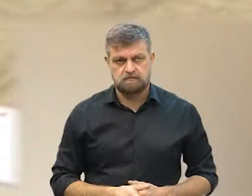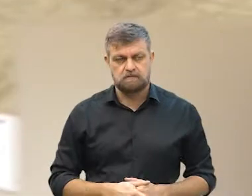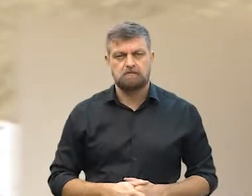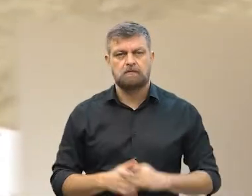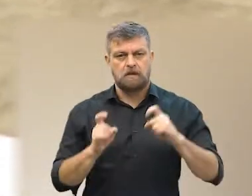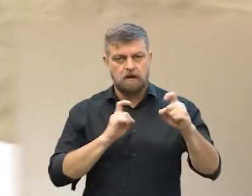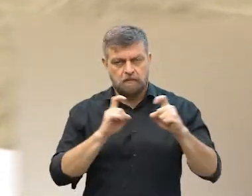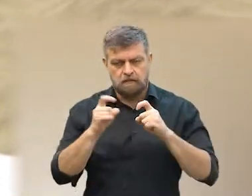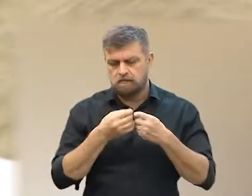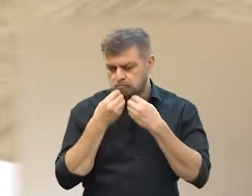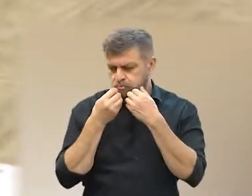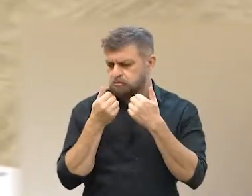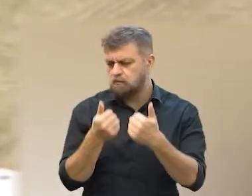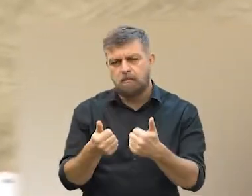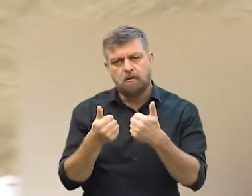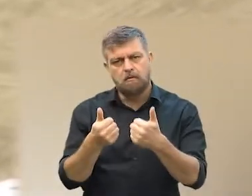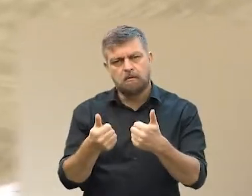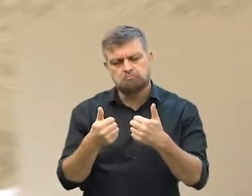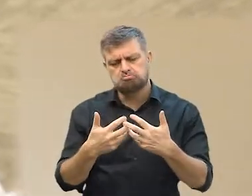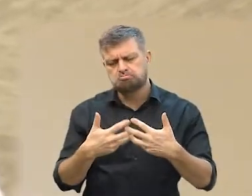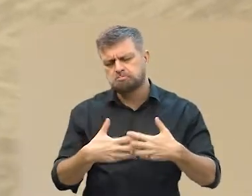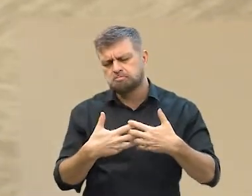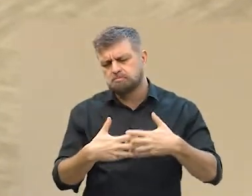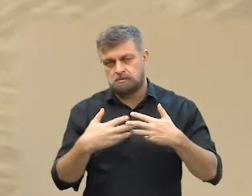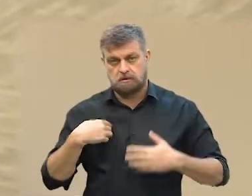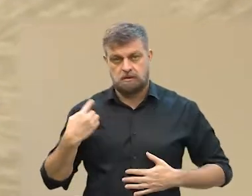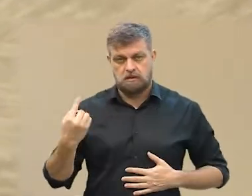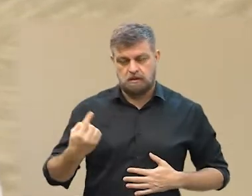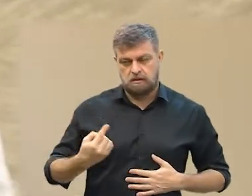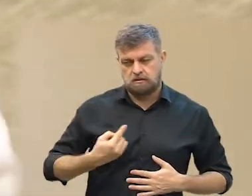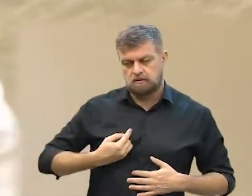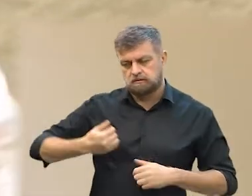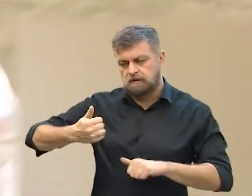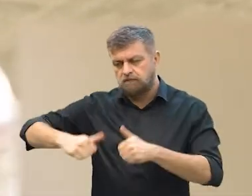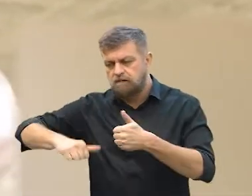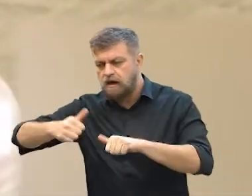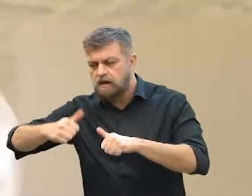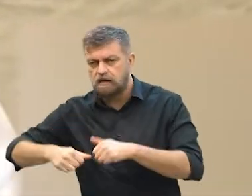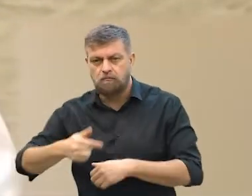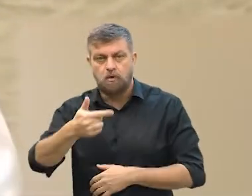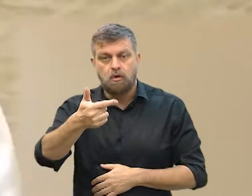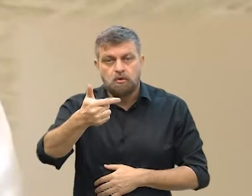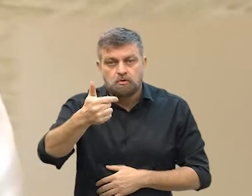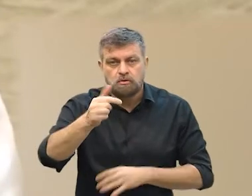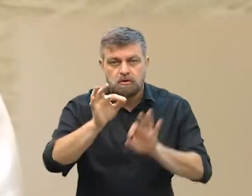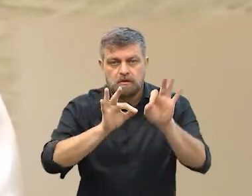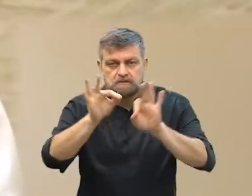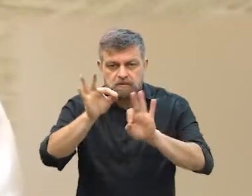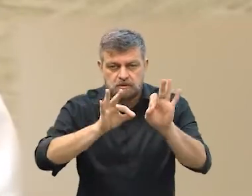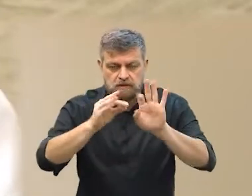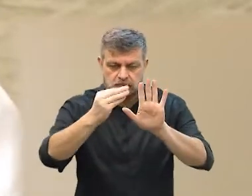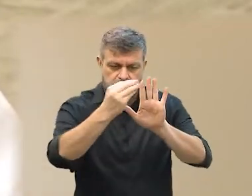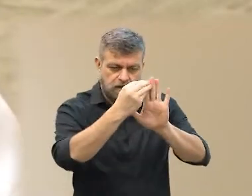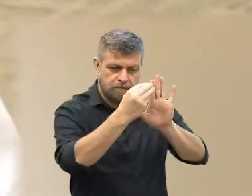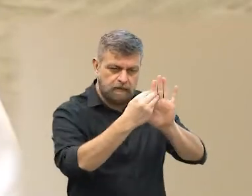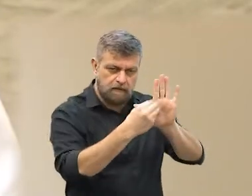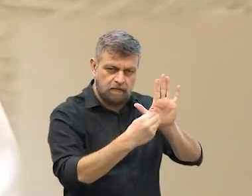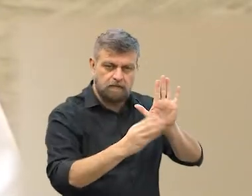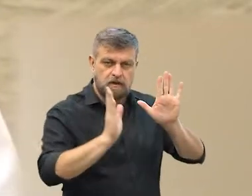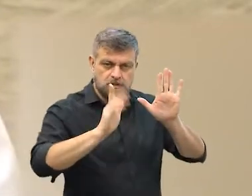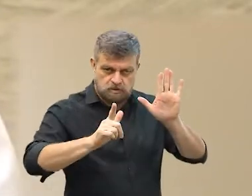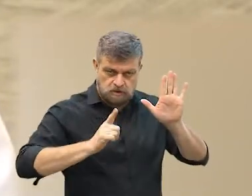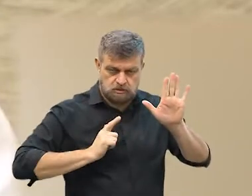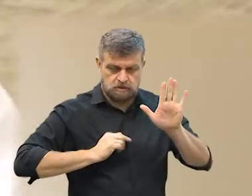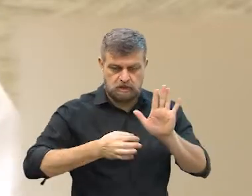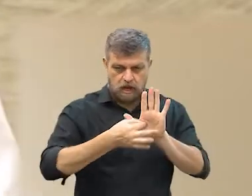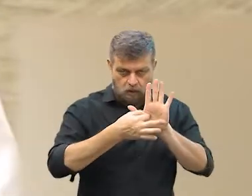muito profícua, uma reunião muito boa, né? Nós deliberamos acerca de 12 projetos, projetos que já tinham parecer